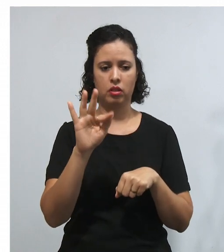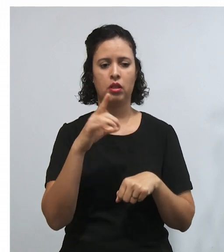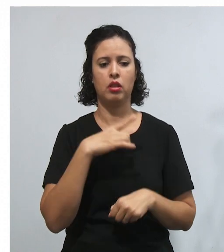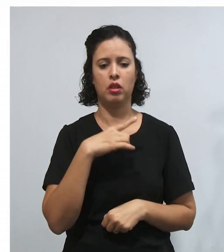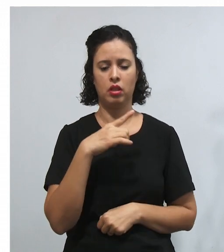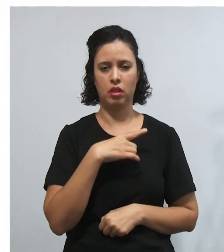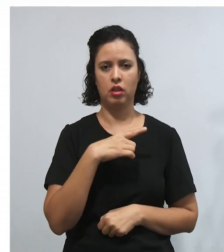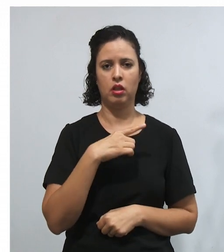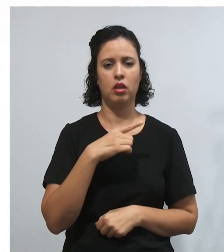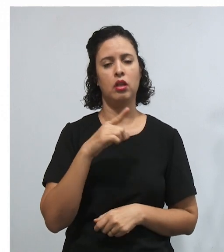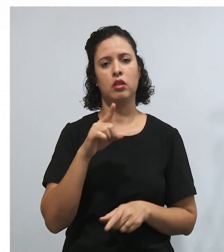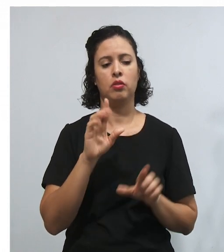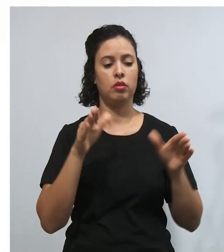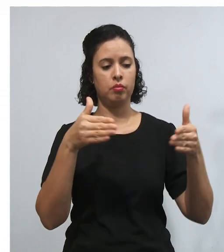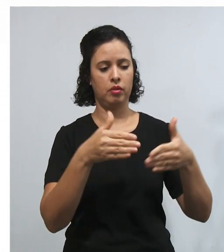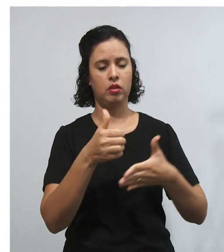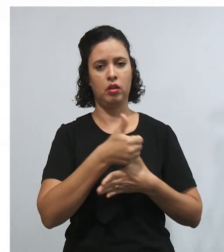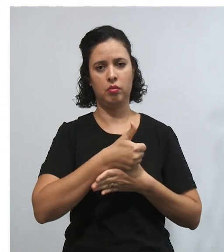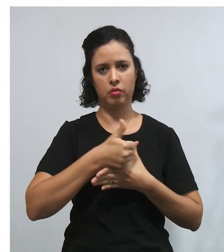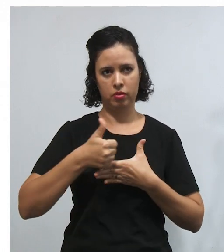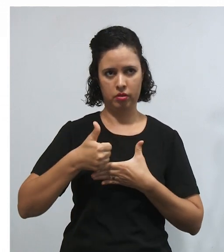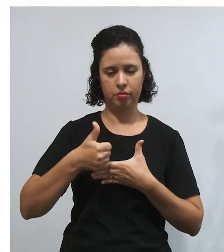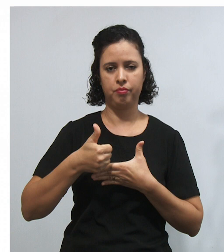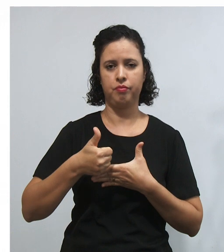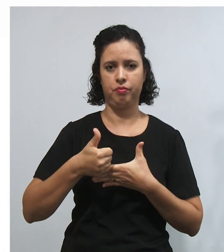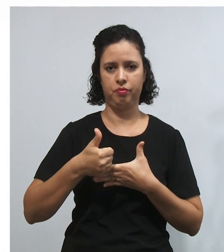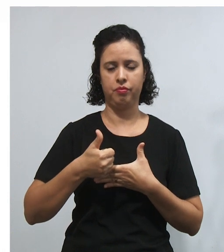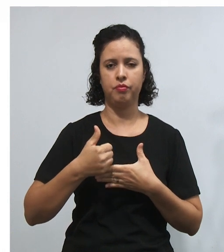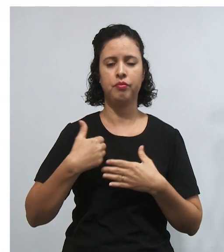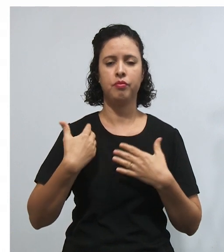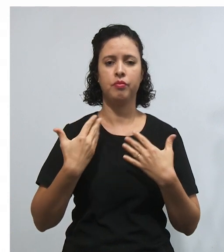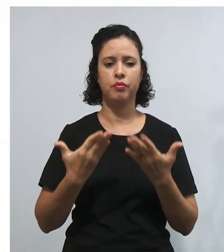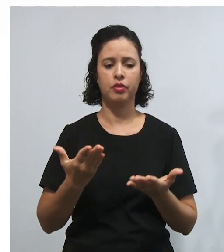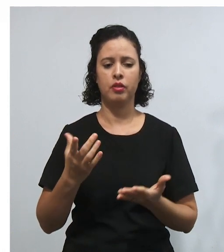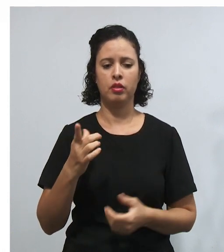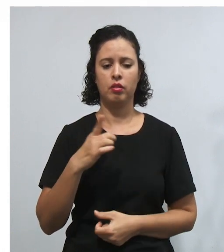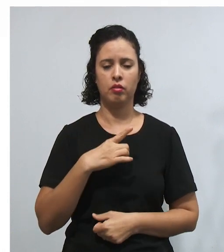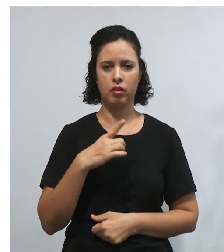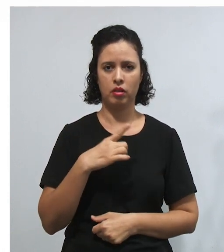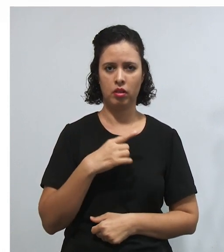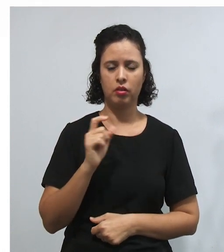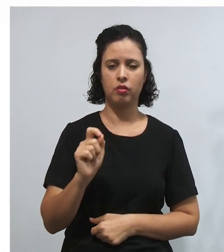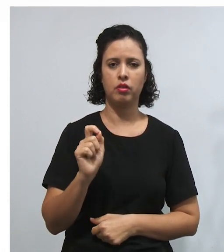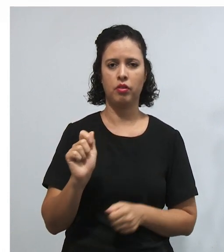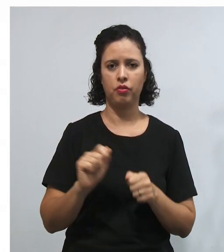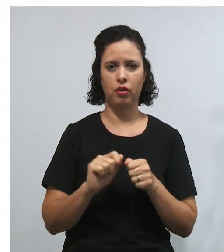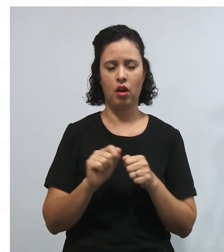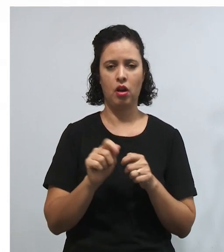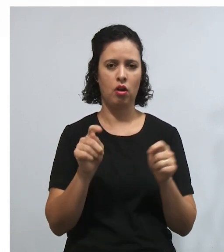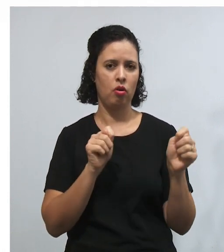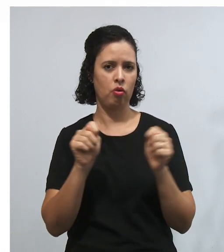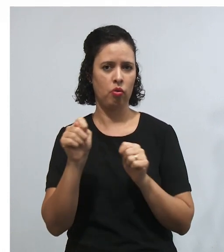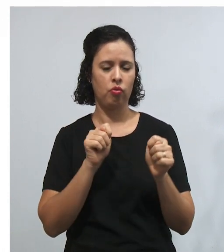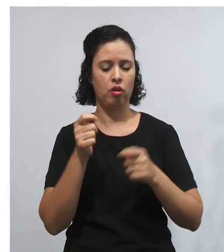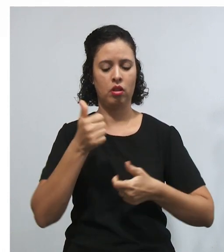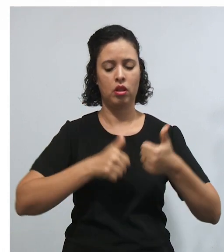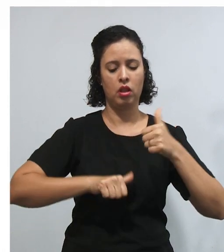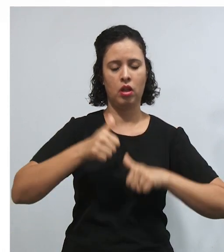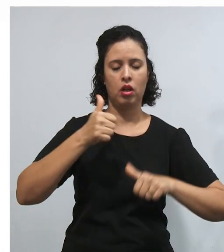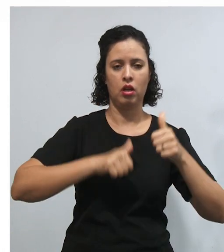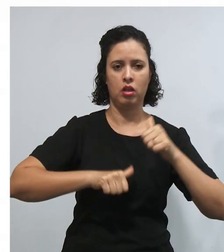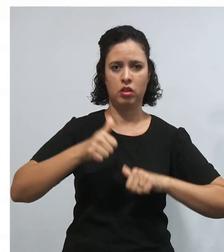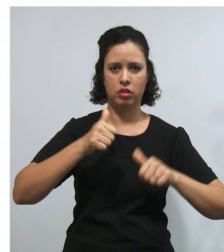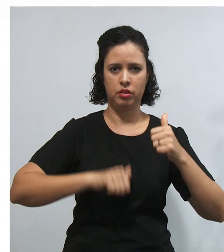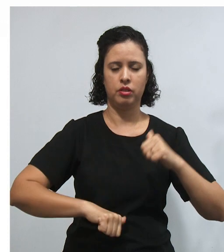da moralidade, tá certo? Então, ele vai poder fazer esse controle, essa análise sobre o aspecto